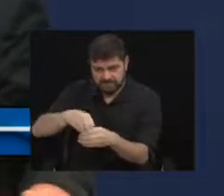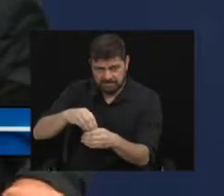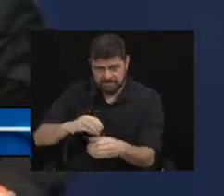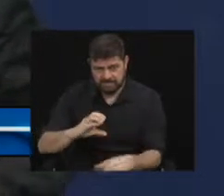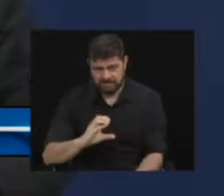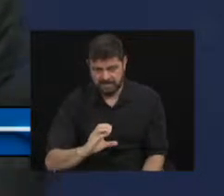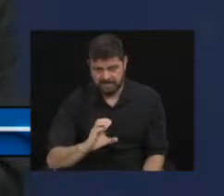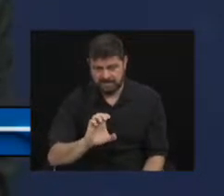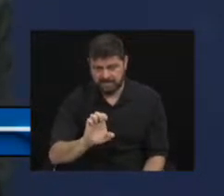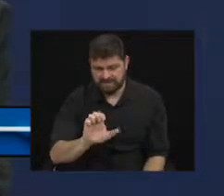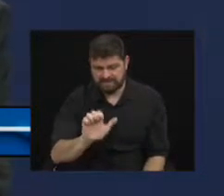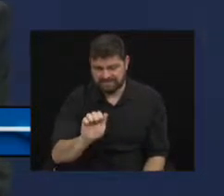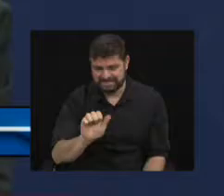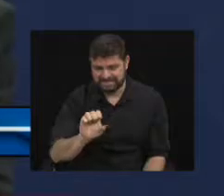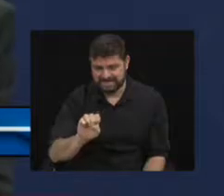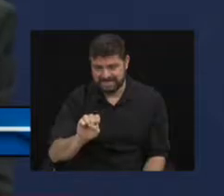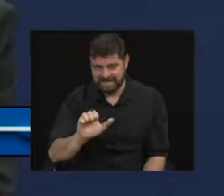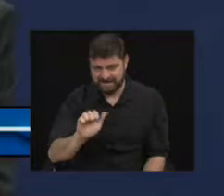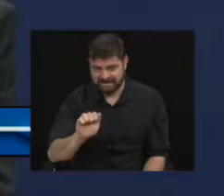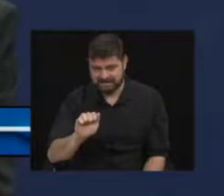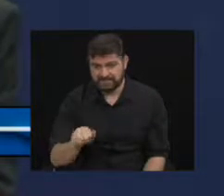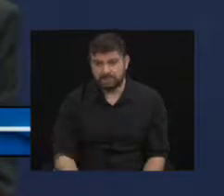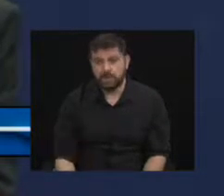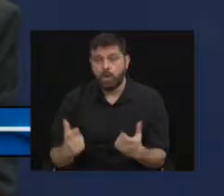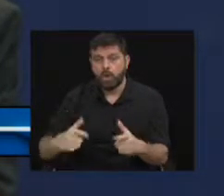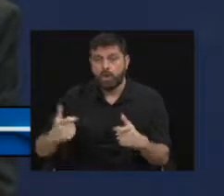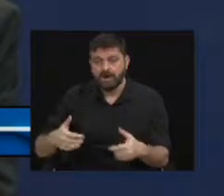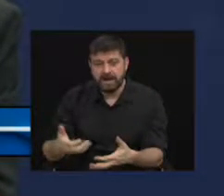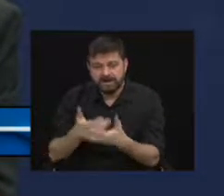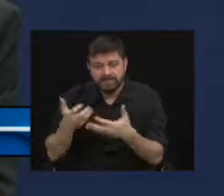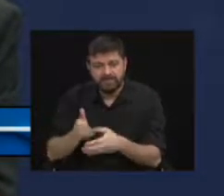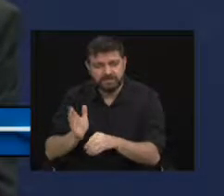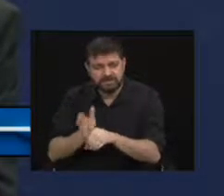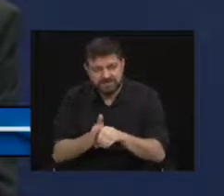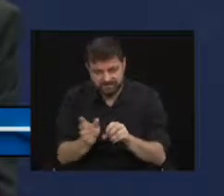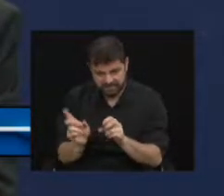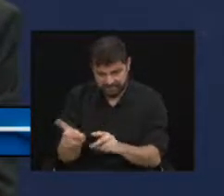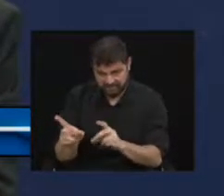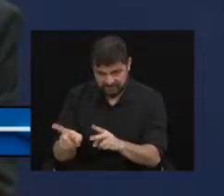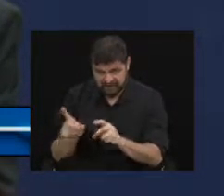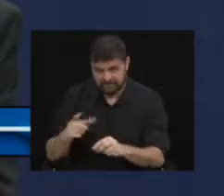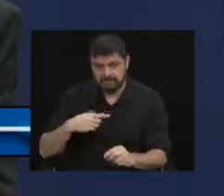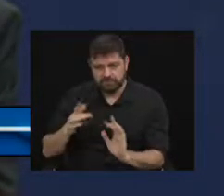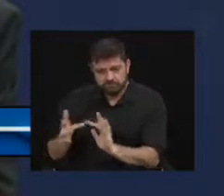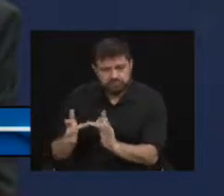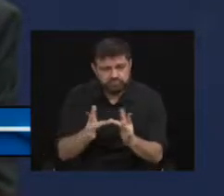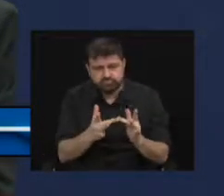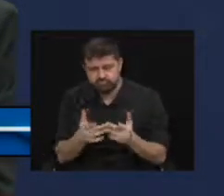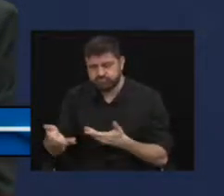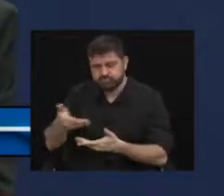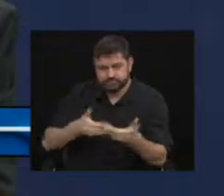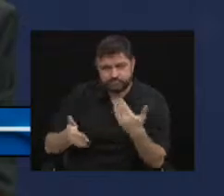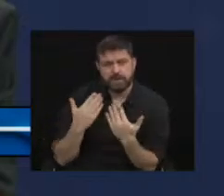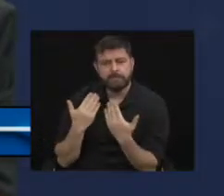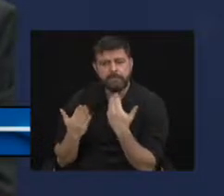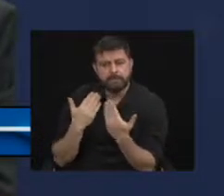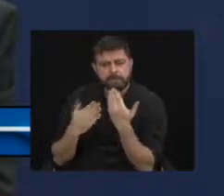Senhores vereadores, vereadora, público aqui presente, telespectadores da TV Câmara, internautas, boa